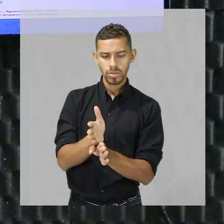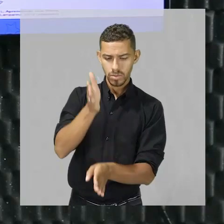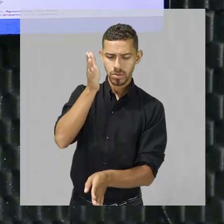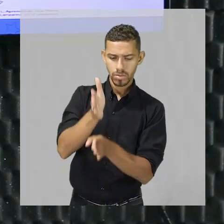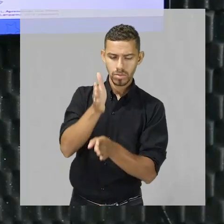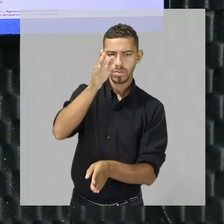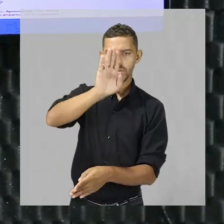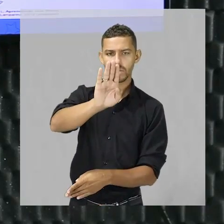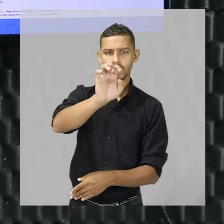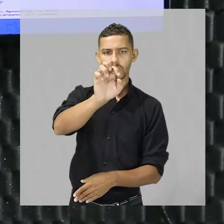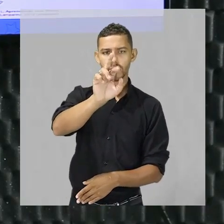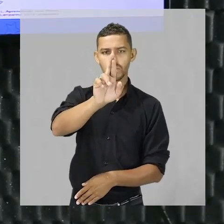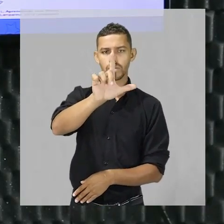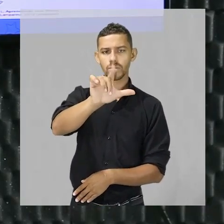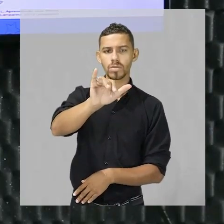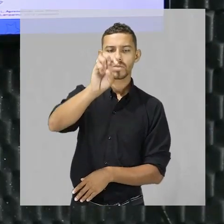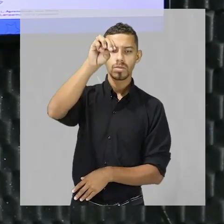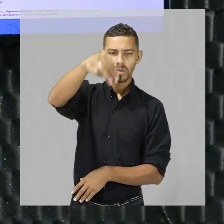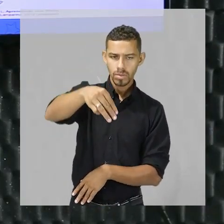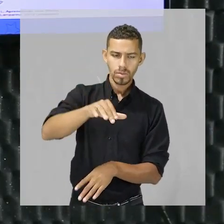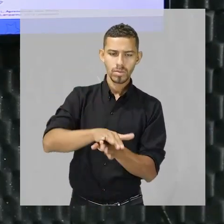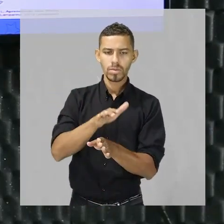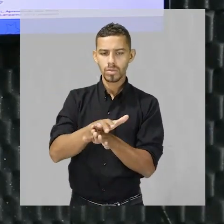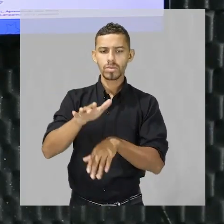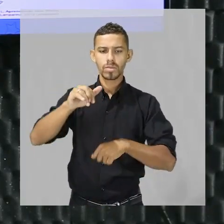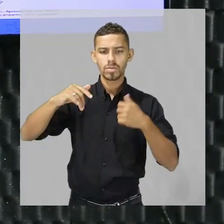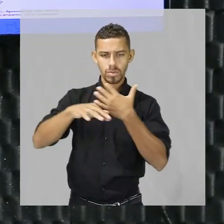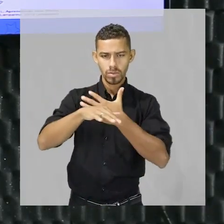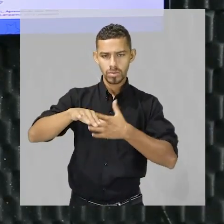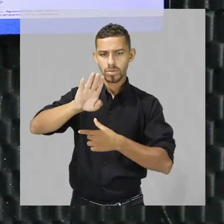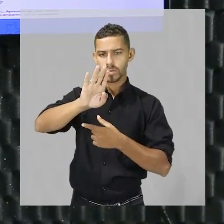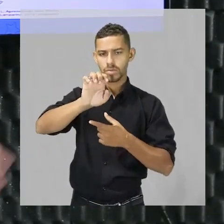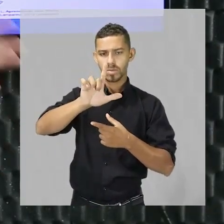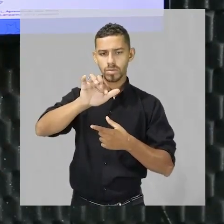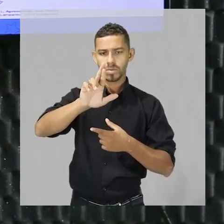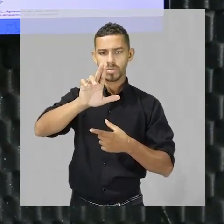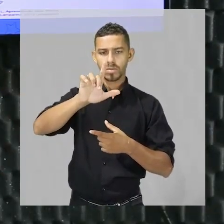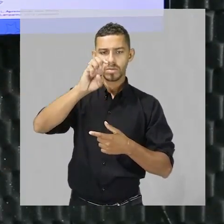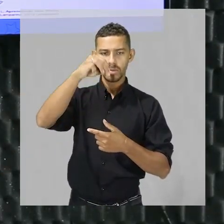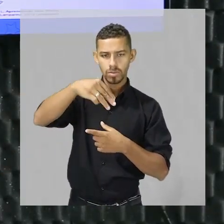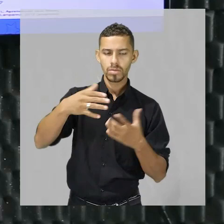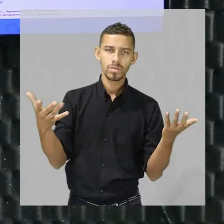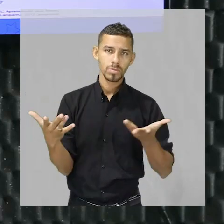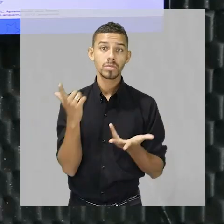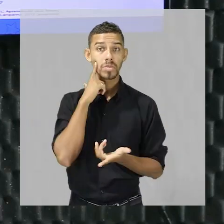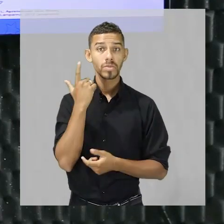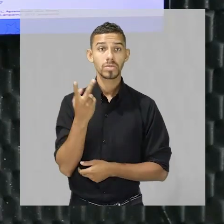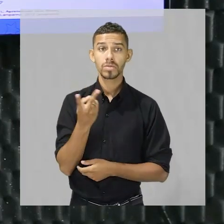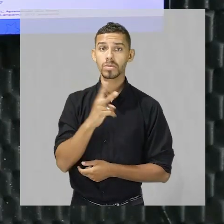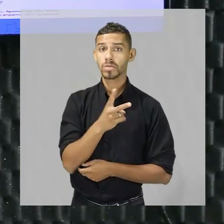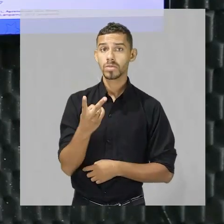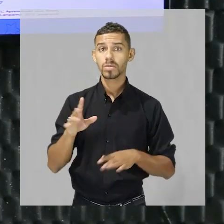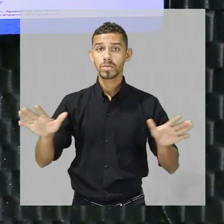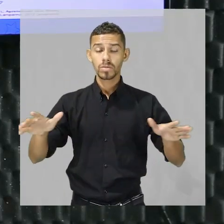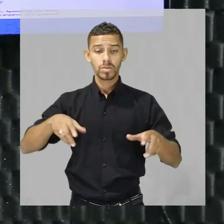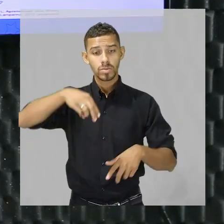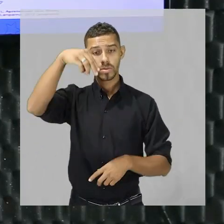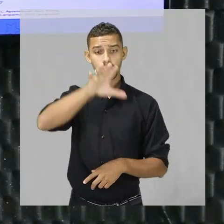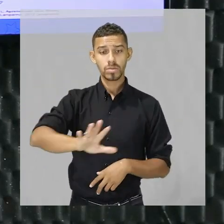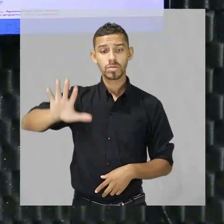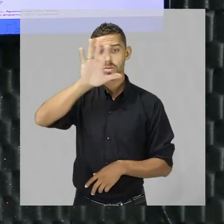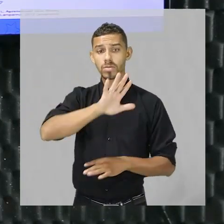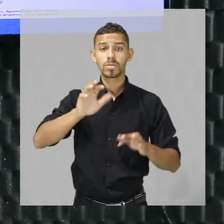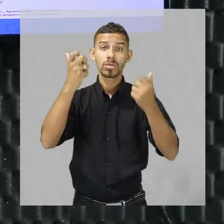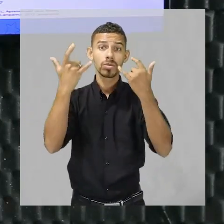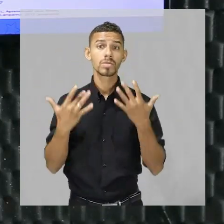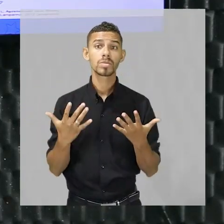e a divisão, né, da cidade, da capital Berlim, também em 2 zonas de ocupação. Então, galera, veja, esse mapazinho bem aqui,